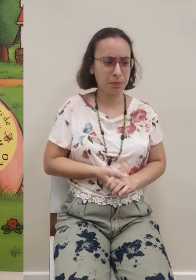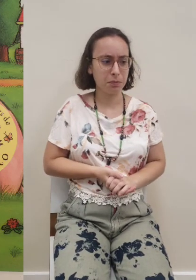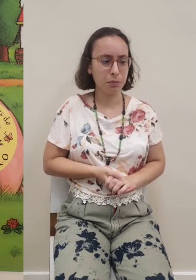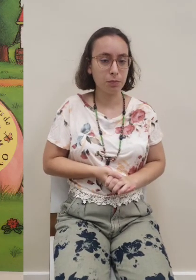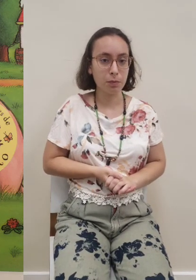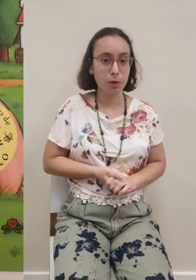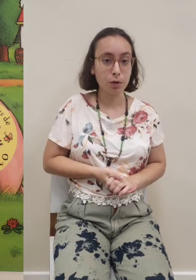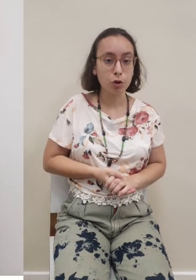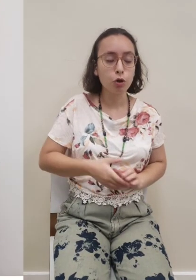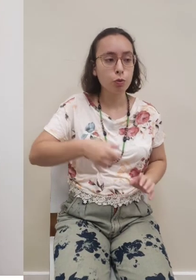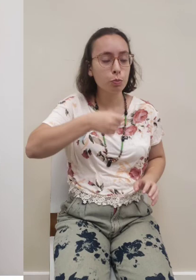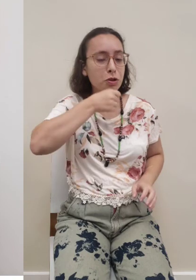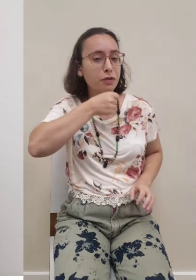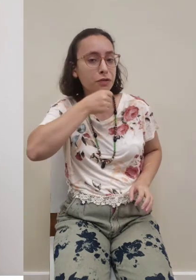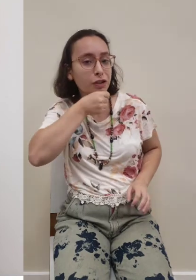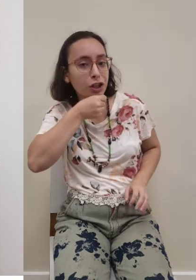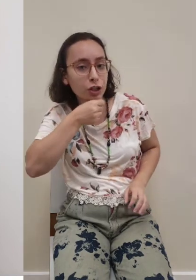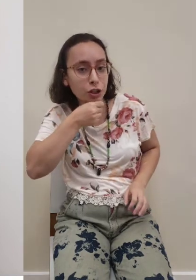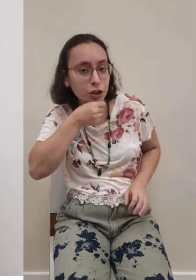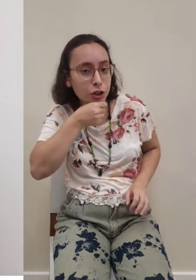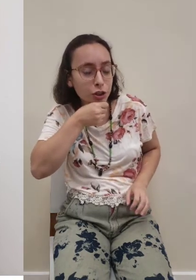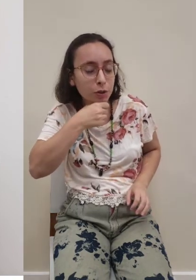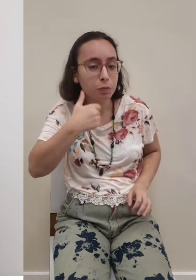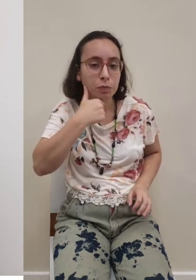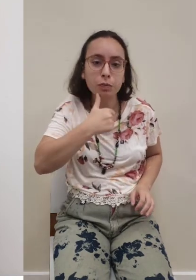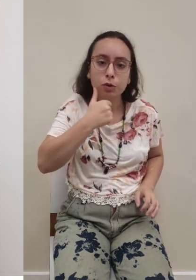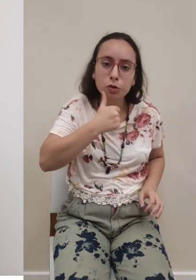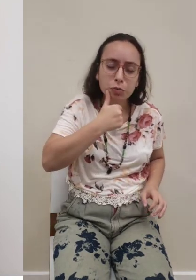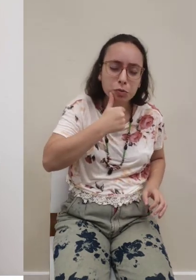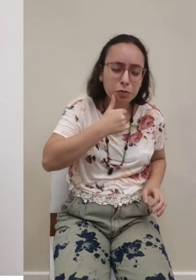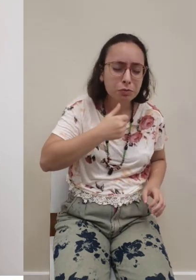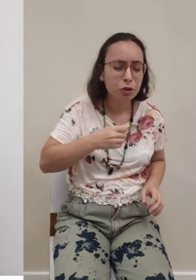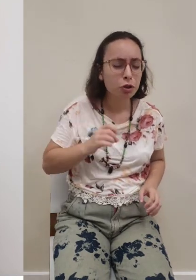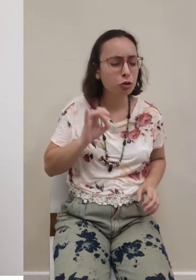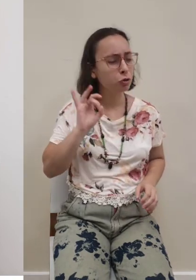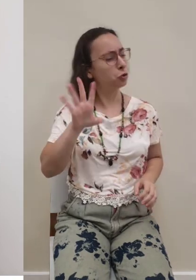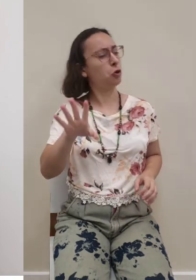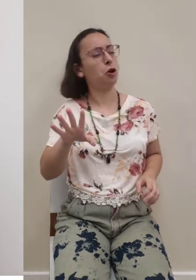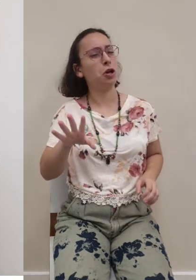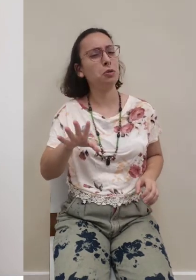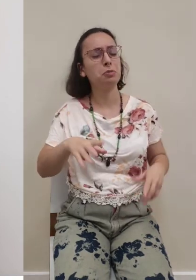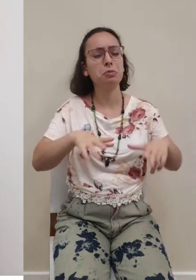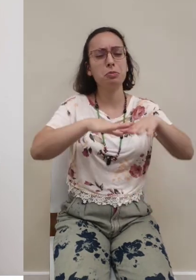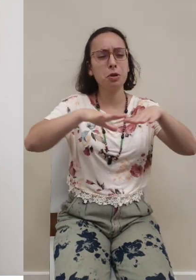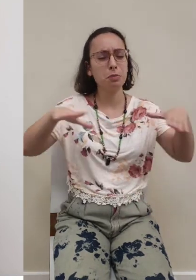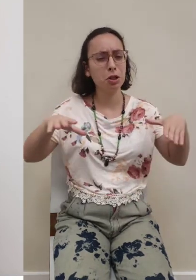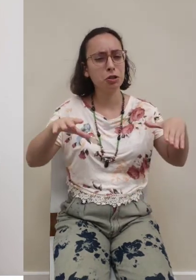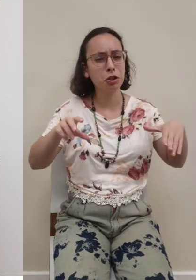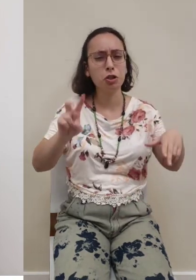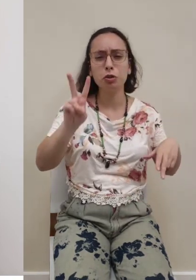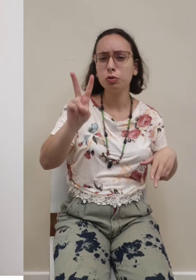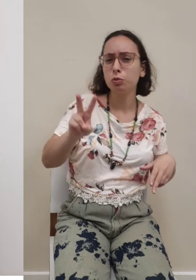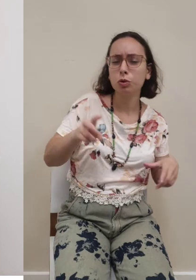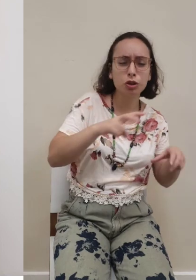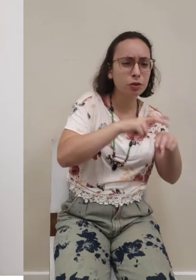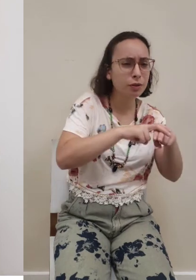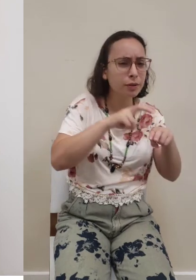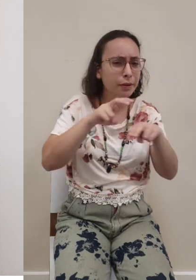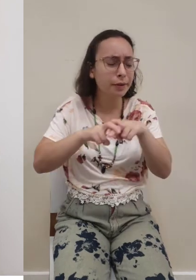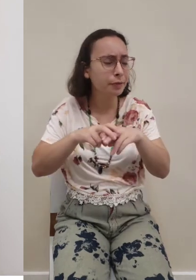Uma velhinha vivia sozinha com uma mesa, duas cadeiras e uma jarra numa